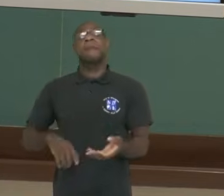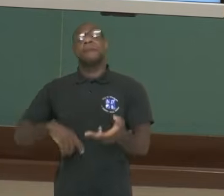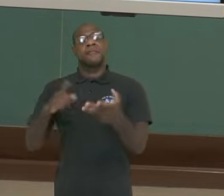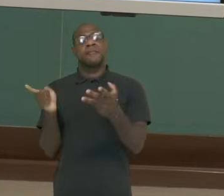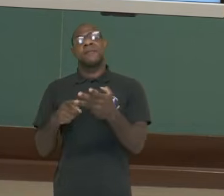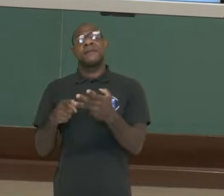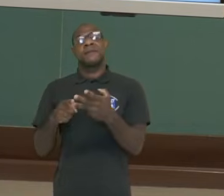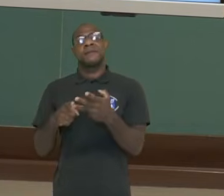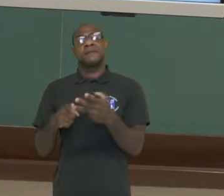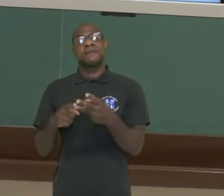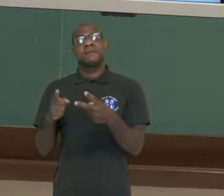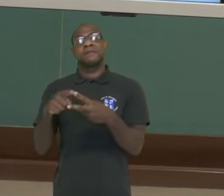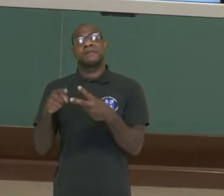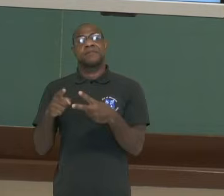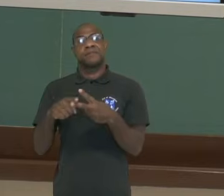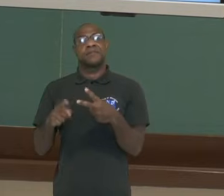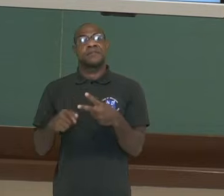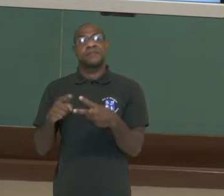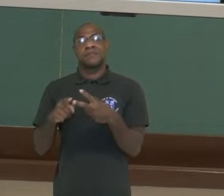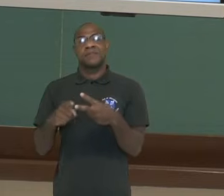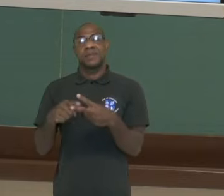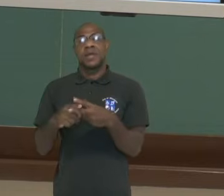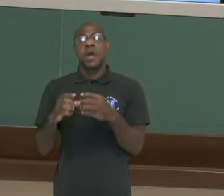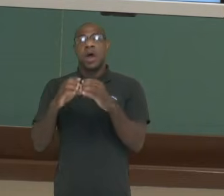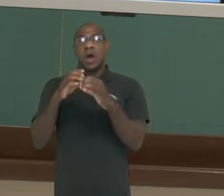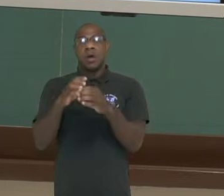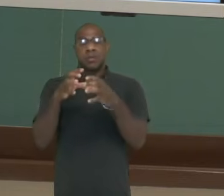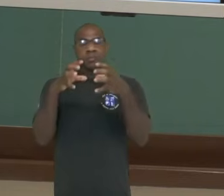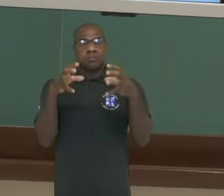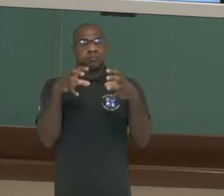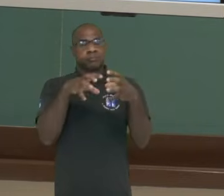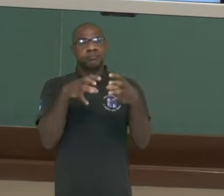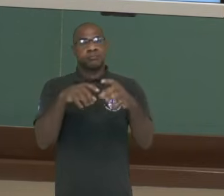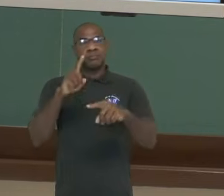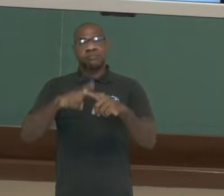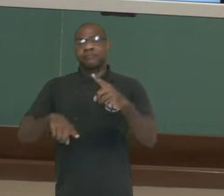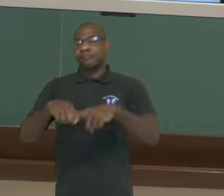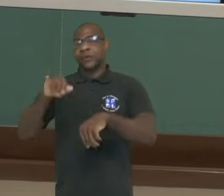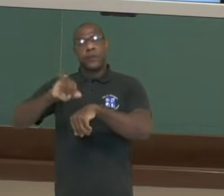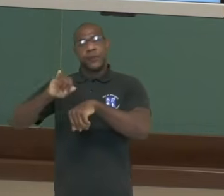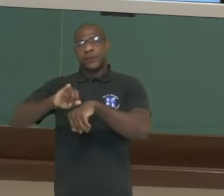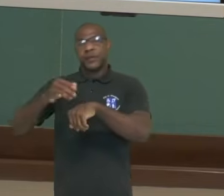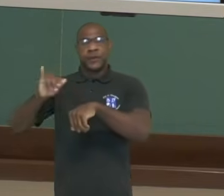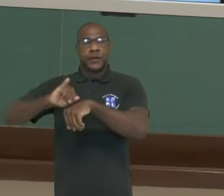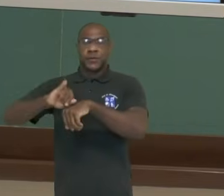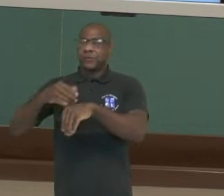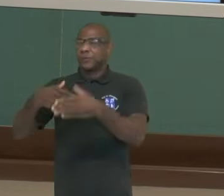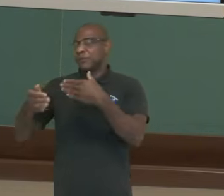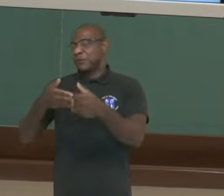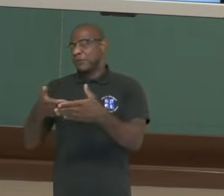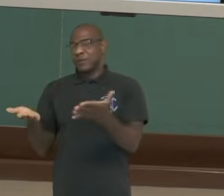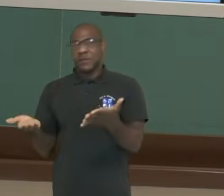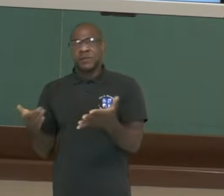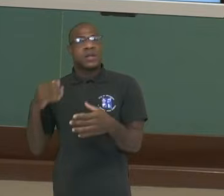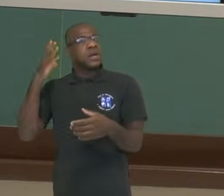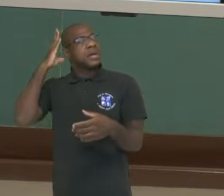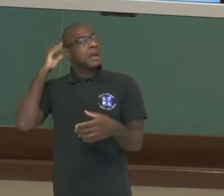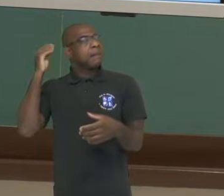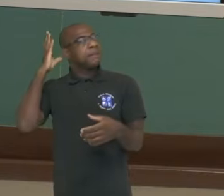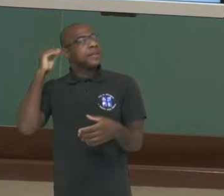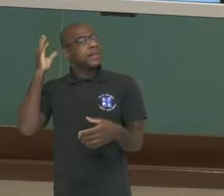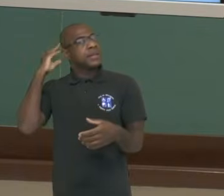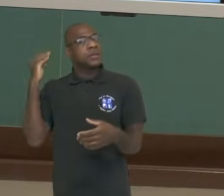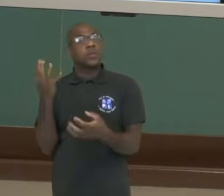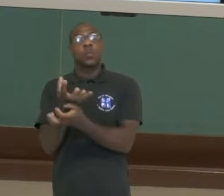aqui o procedimento. Vamos atritar a bexiga em algum material, que pode ser o cabelo